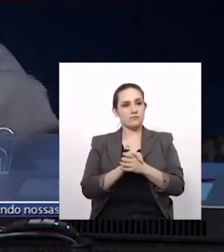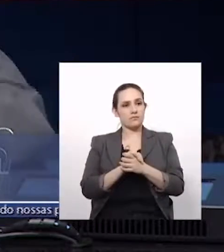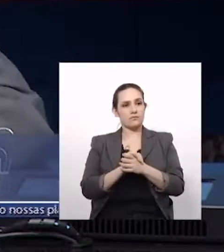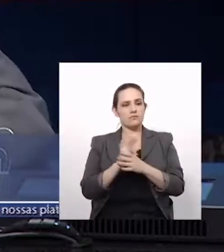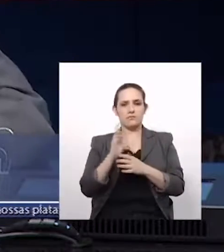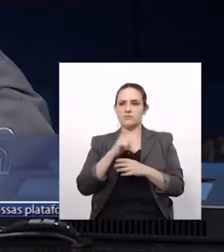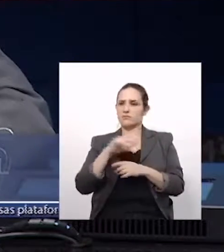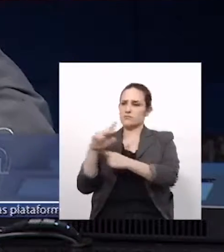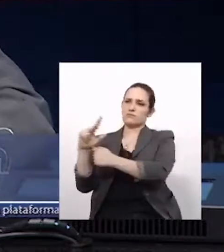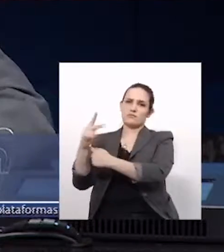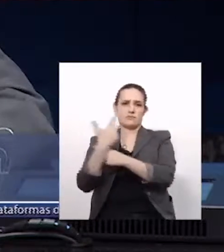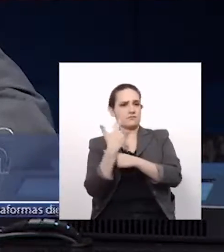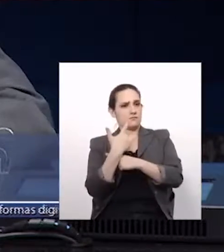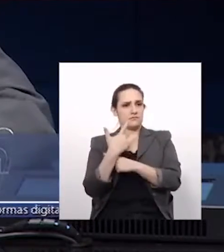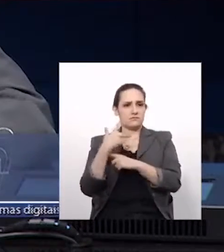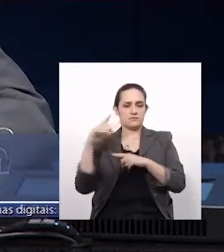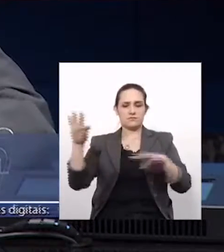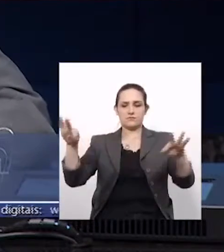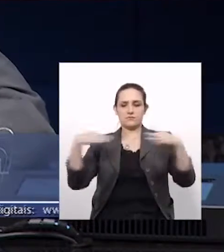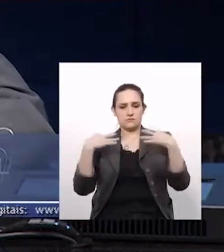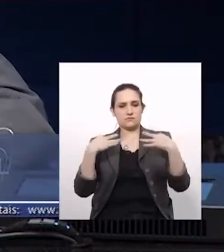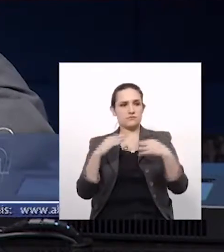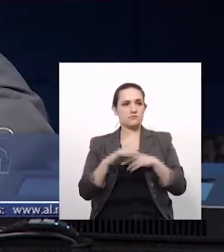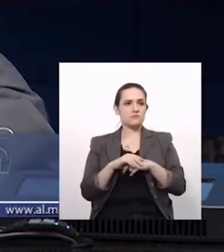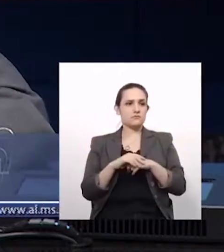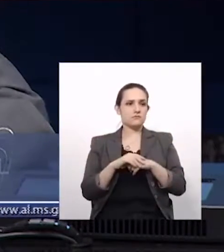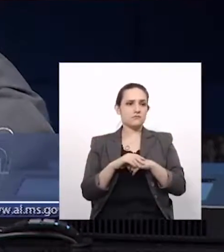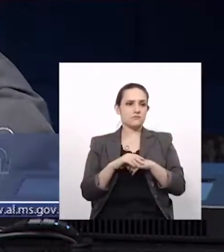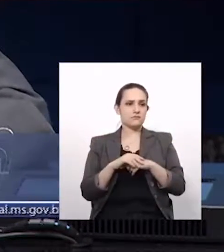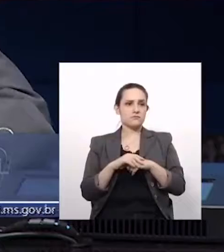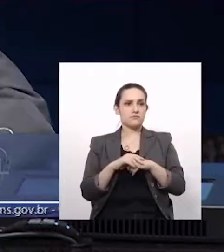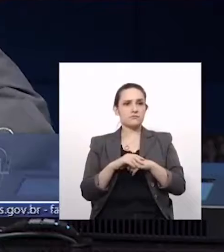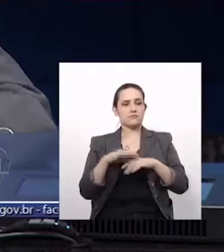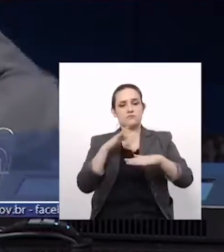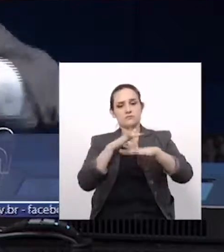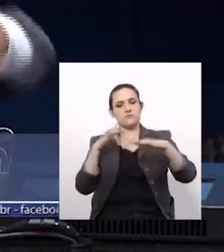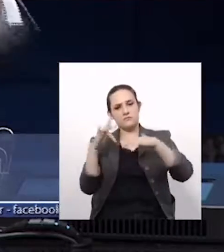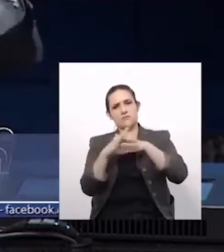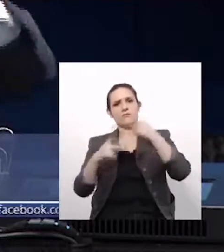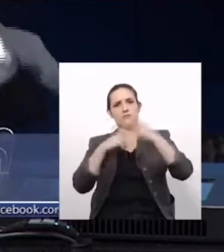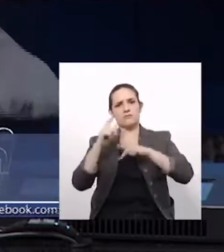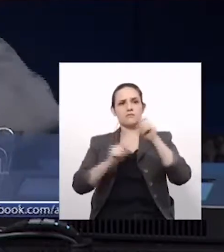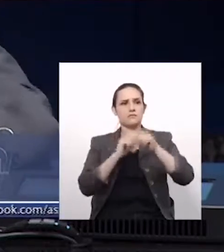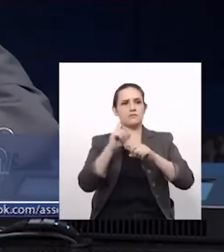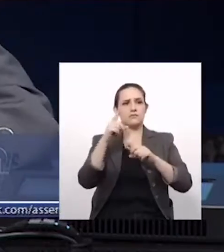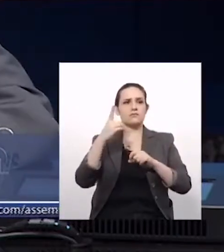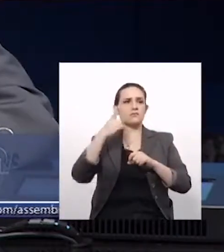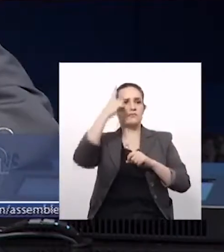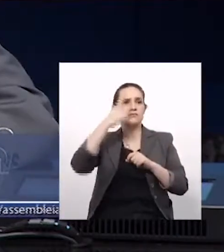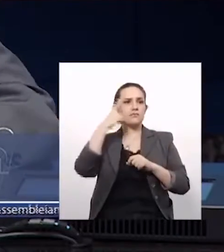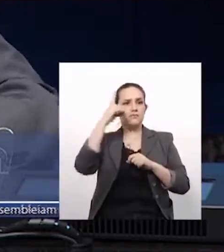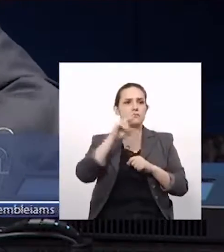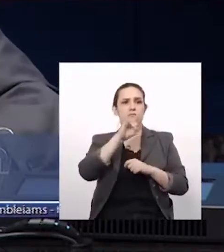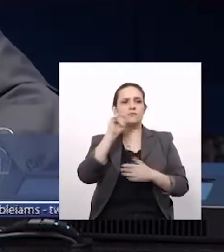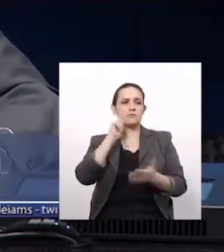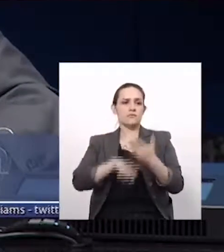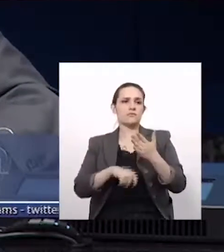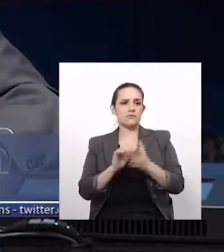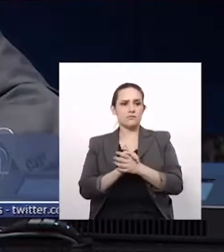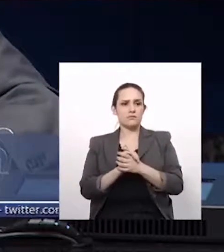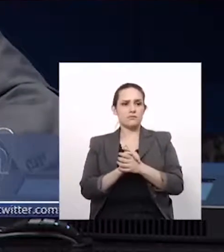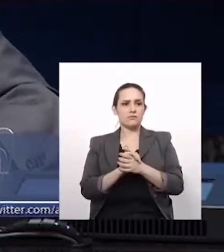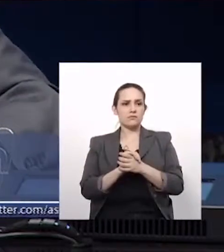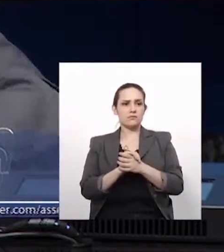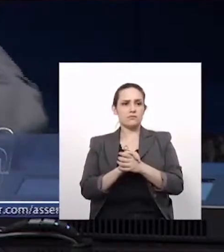holofote aí na rede social, dizendo que aqui o deputado não ia assinar, mesmo sem querer conquistar